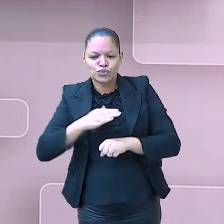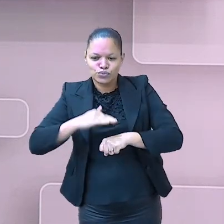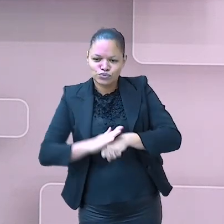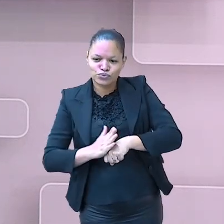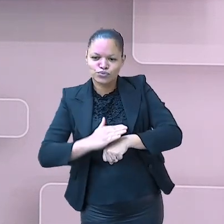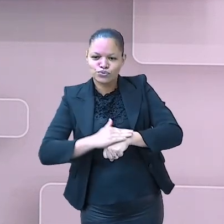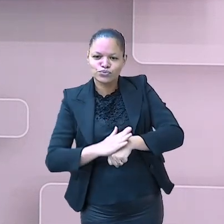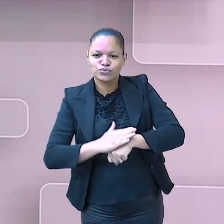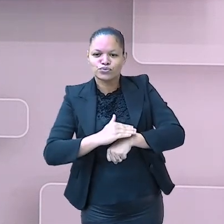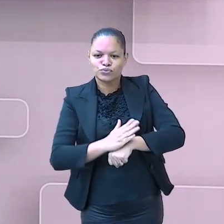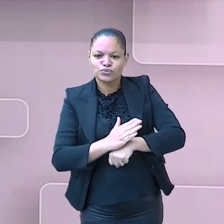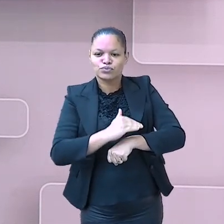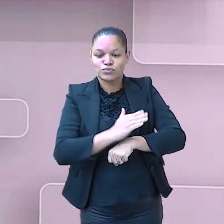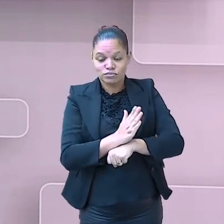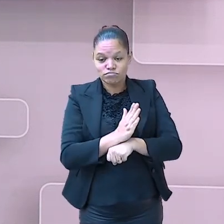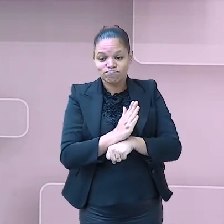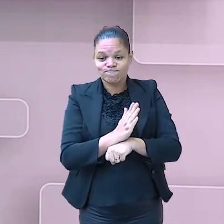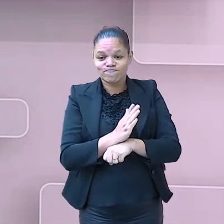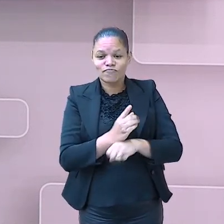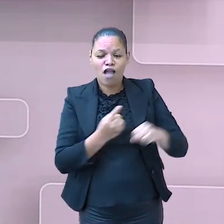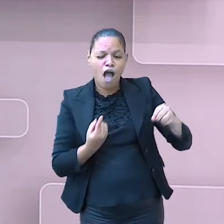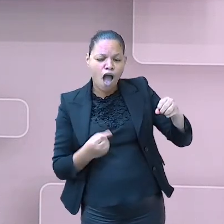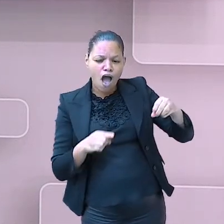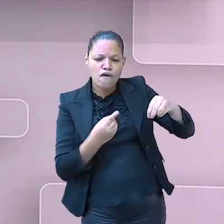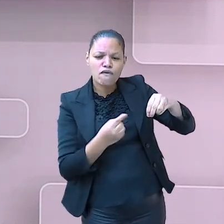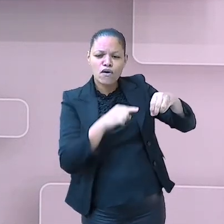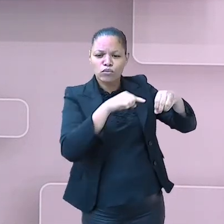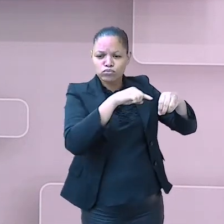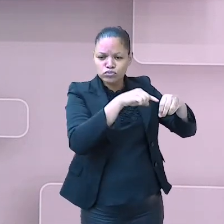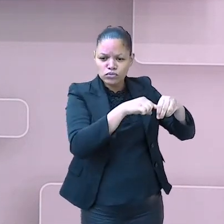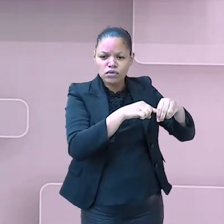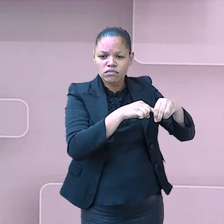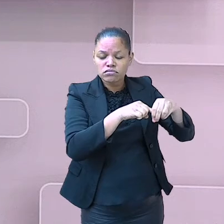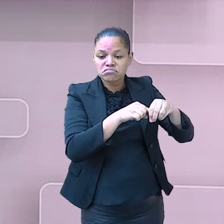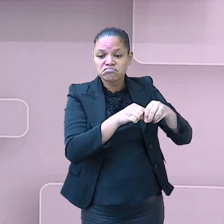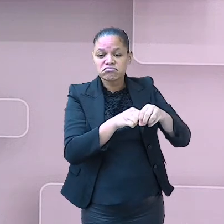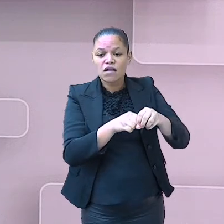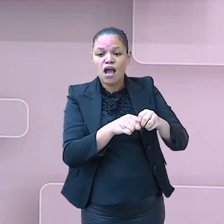peixe ósseo, uma fecundação externa.